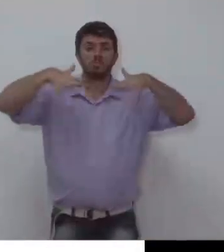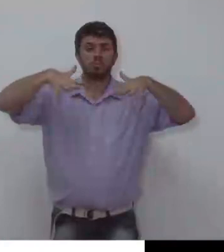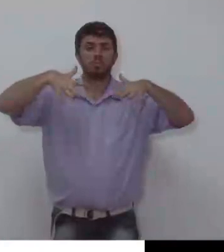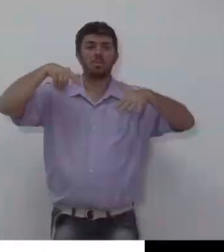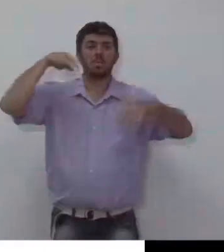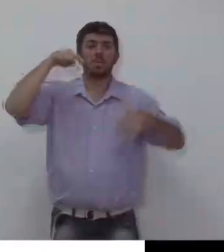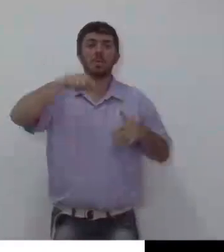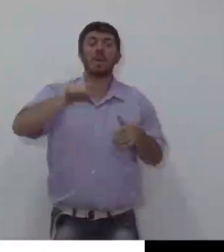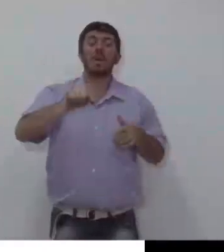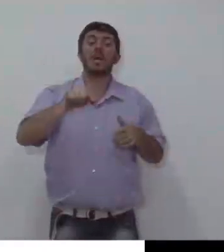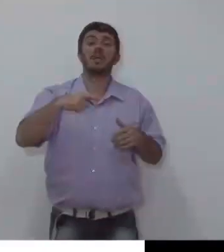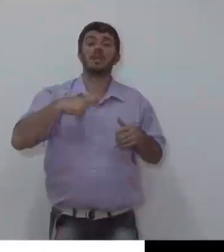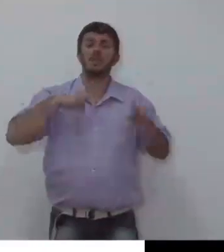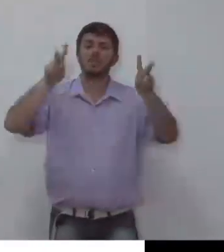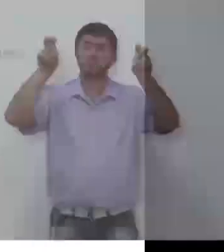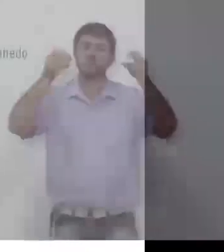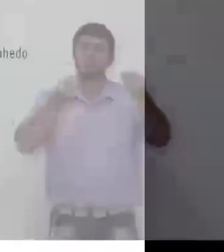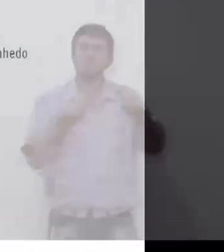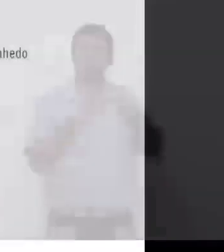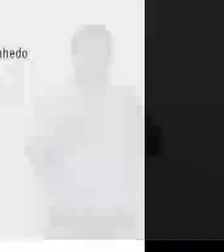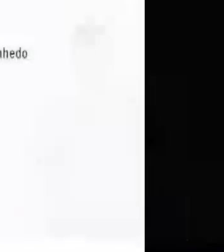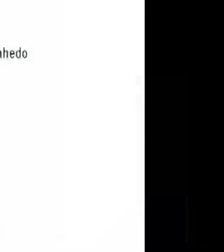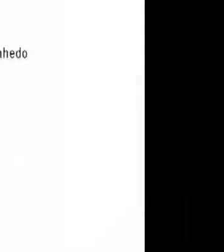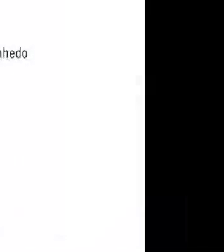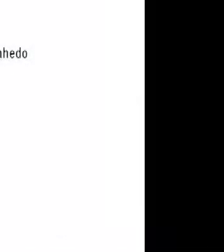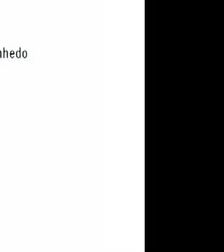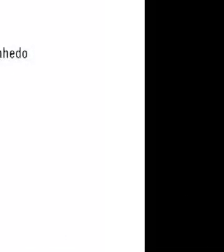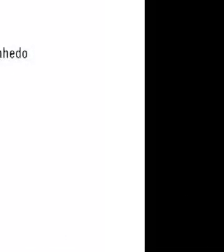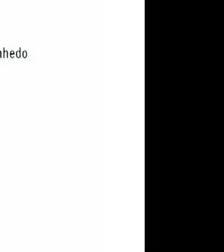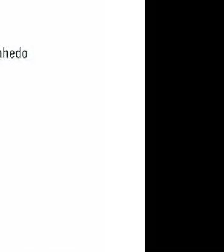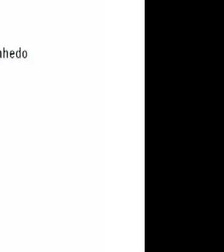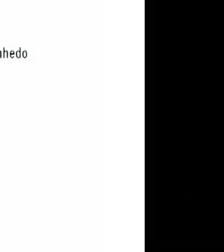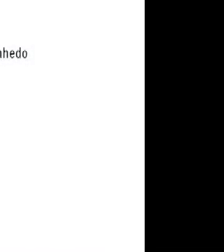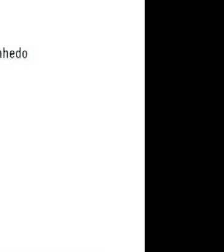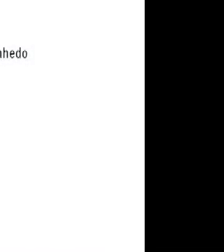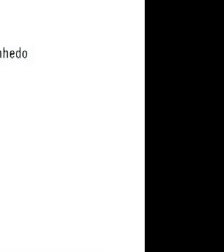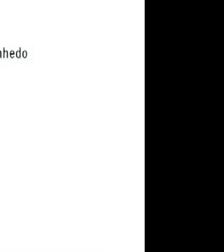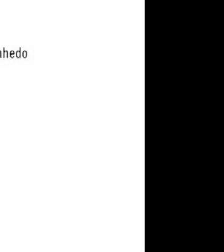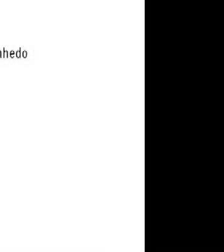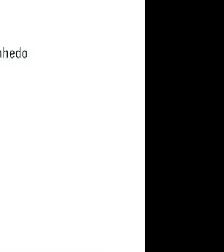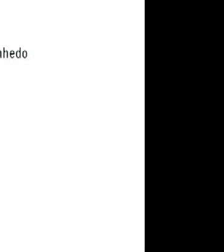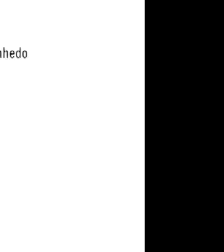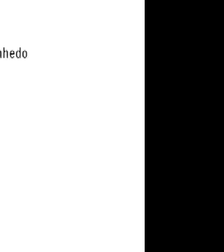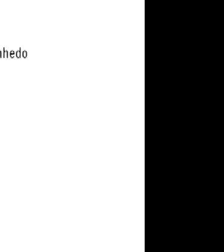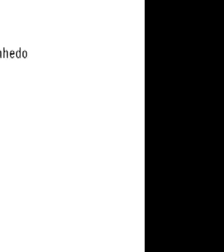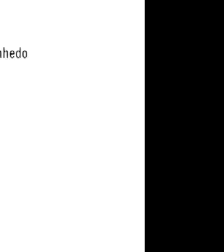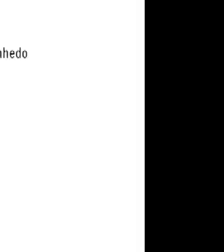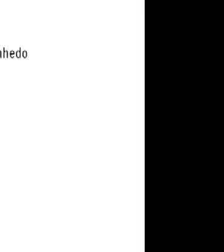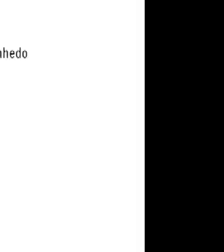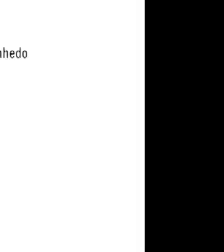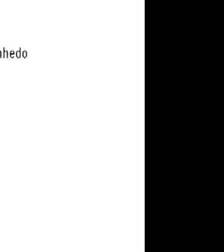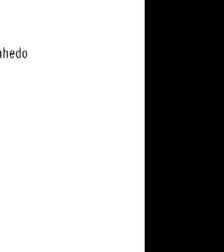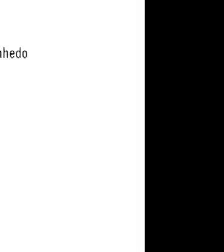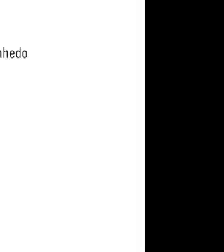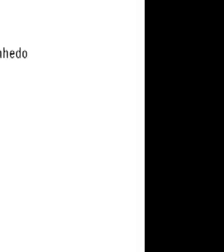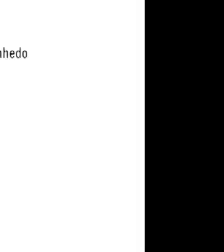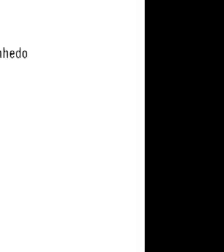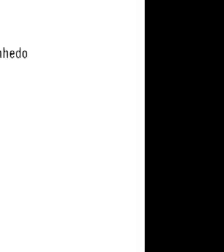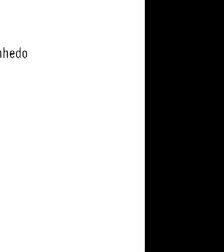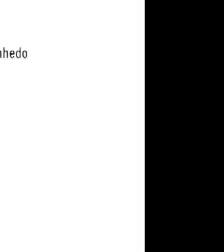honoríficos às personalidades que se destacaram no município. Será no dia 28 de novembro, às